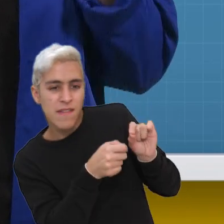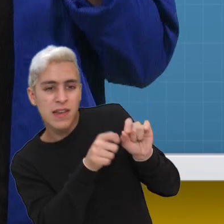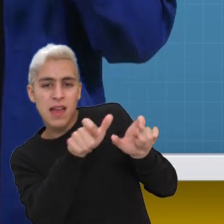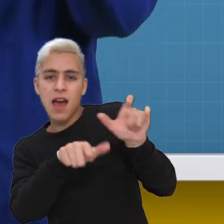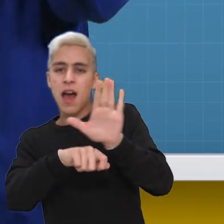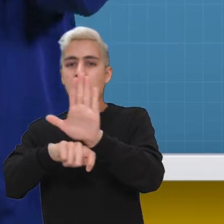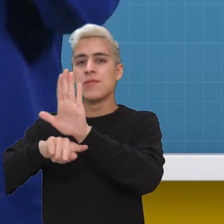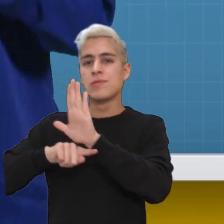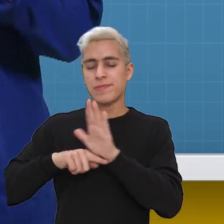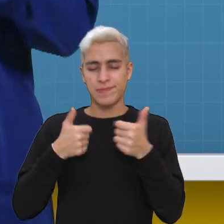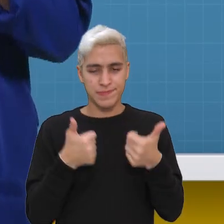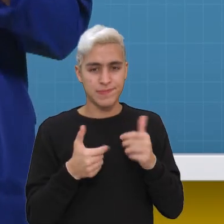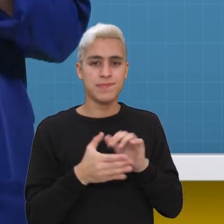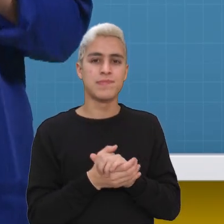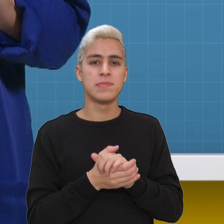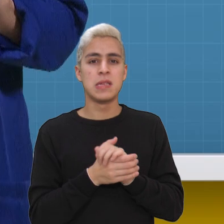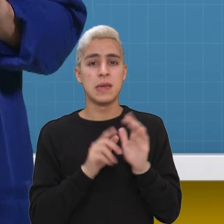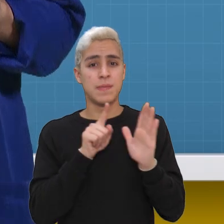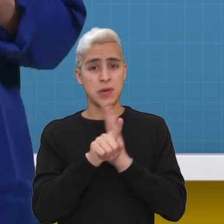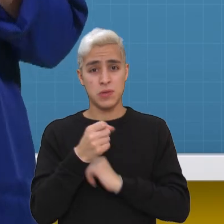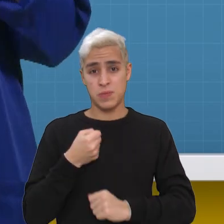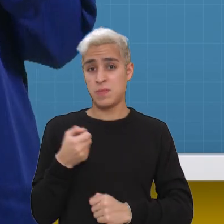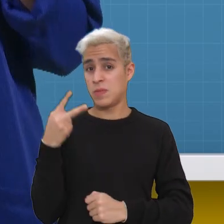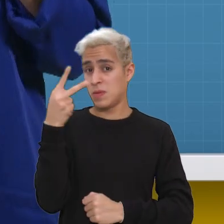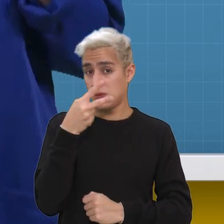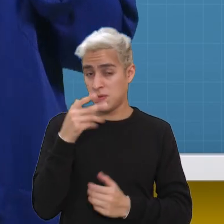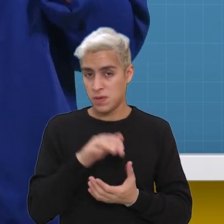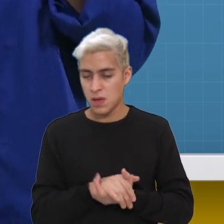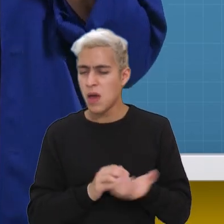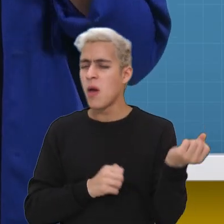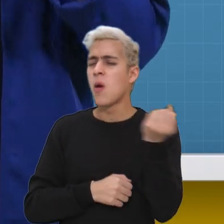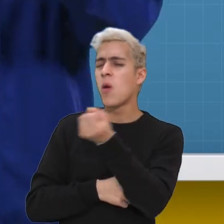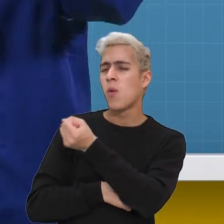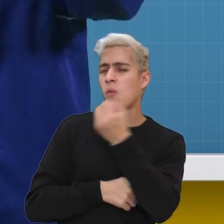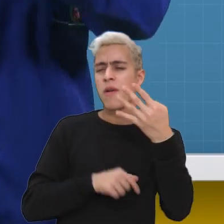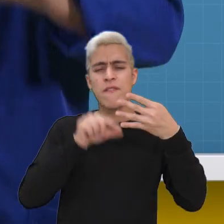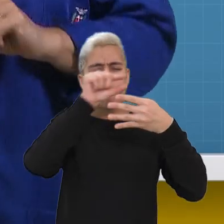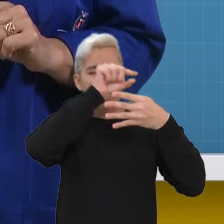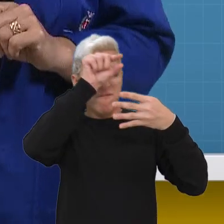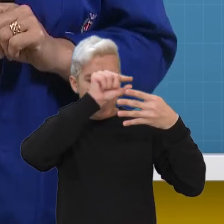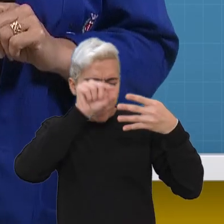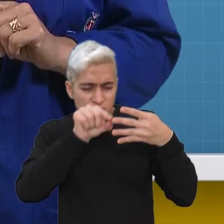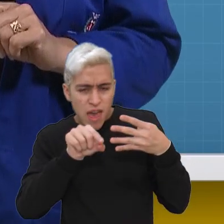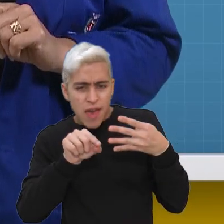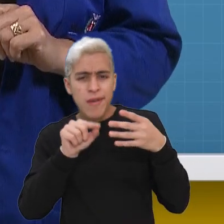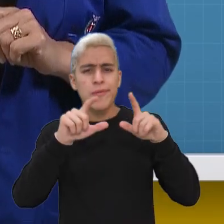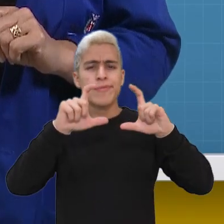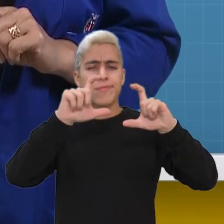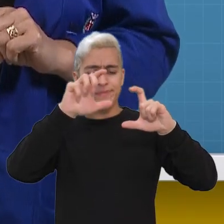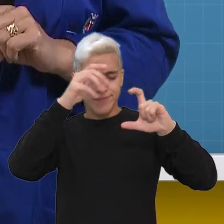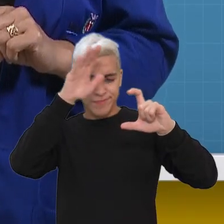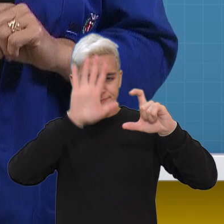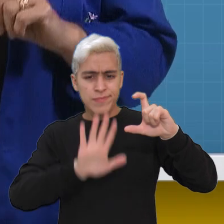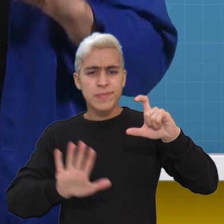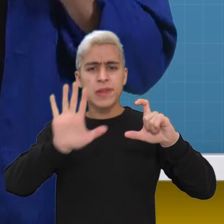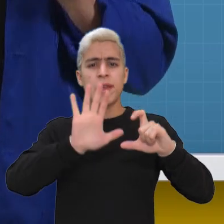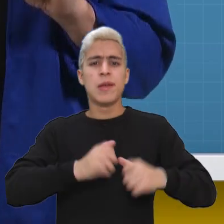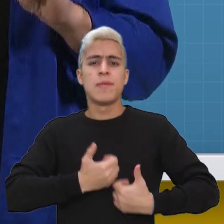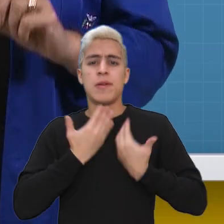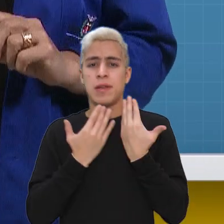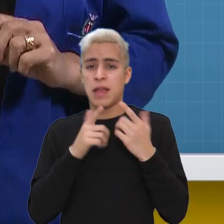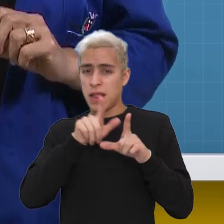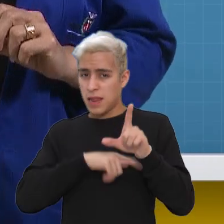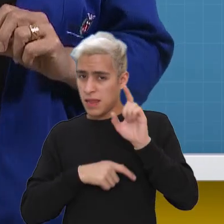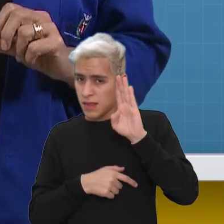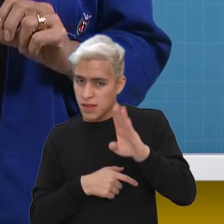né? Questão 2. Quantos versos há nesse poema? Letra